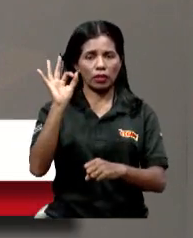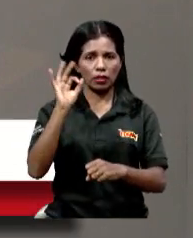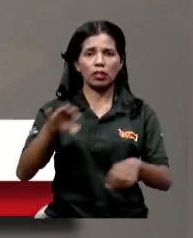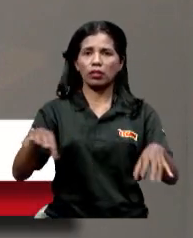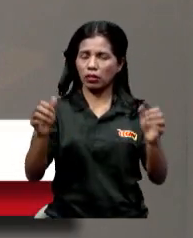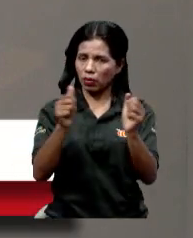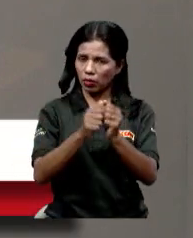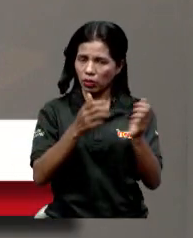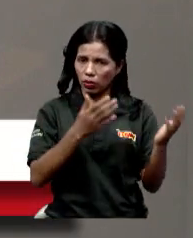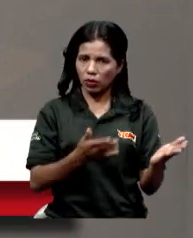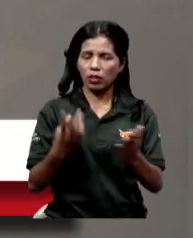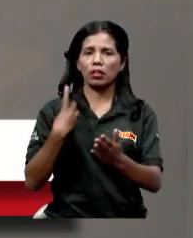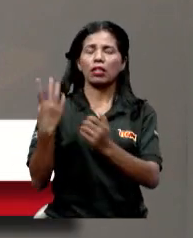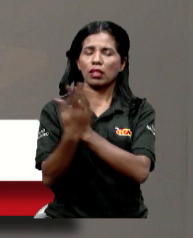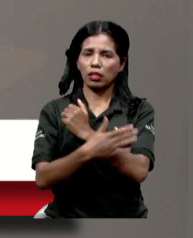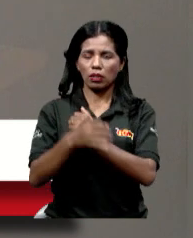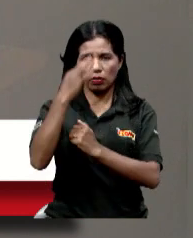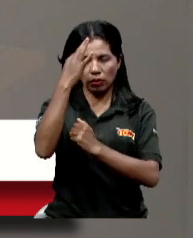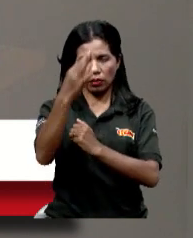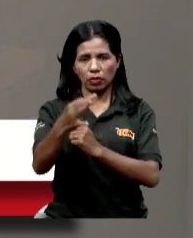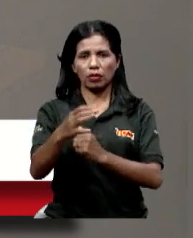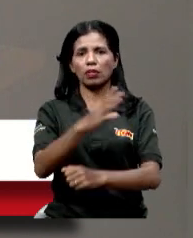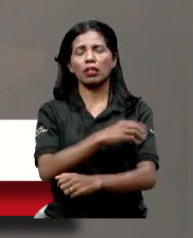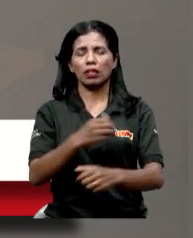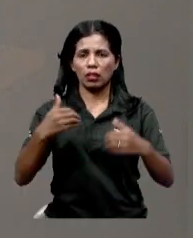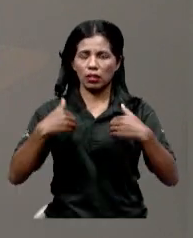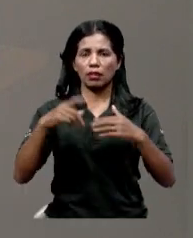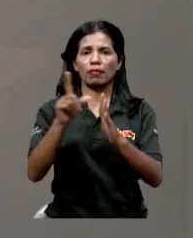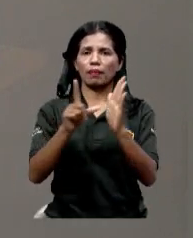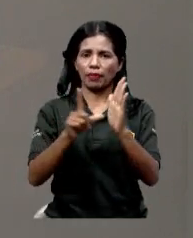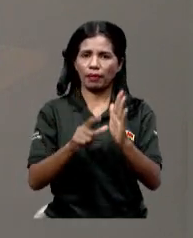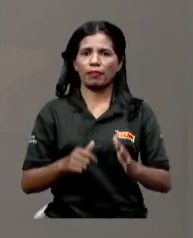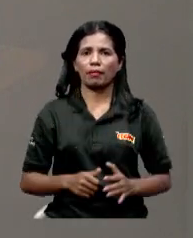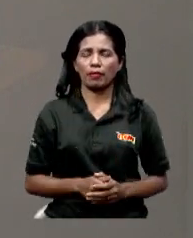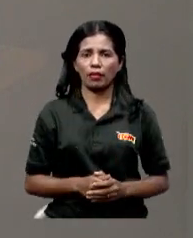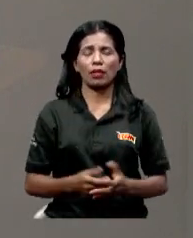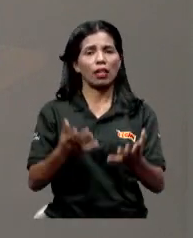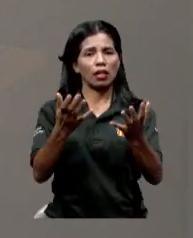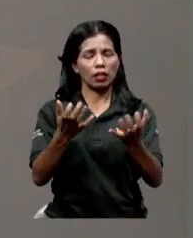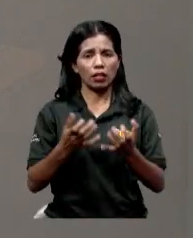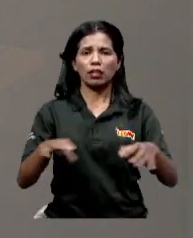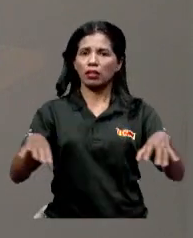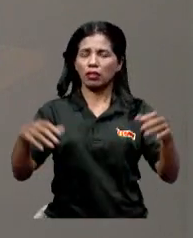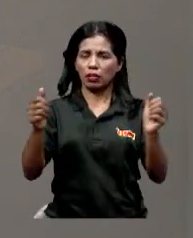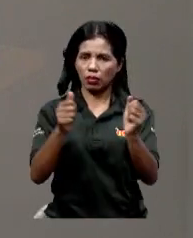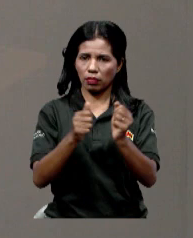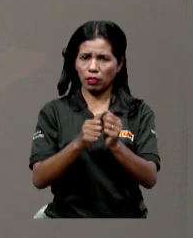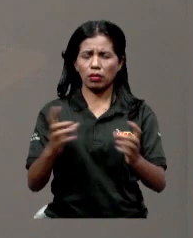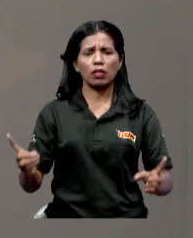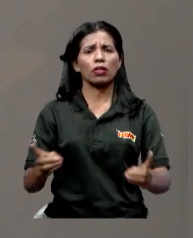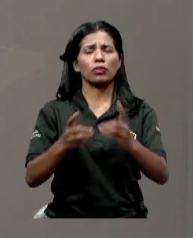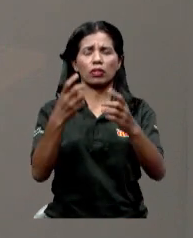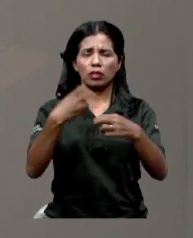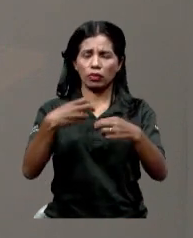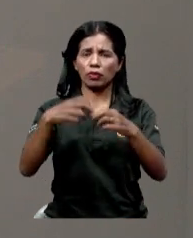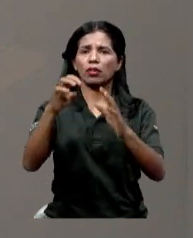itene raine ba oin, embora helai opozisam. Acara serviciu hamutuk, atu asur dezefiu estadu